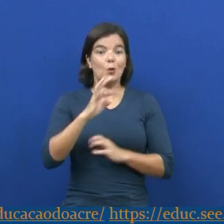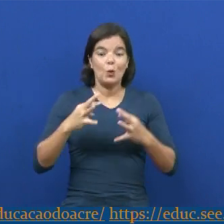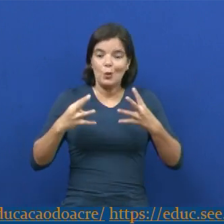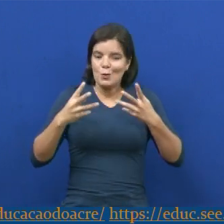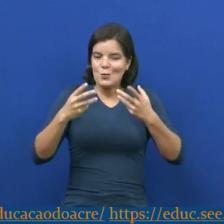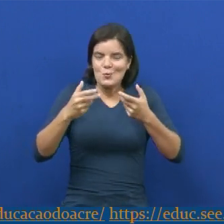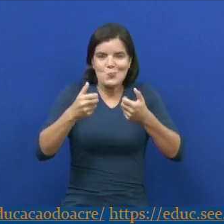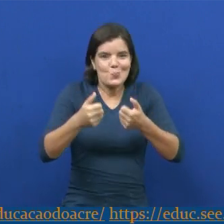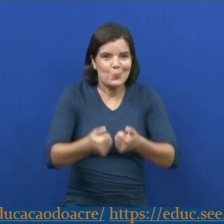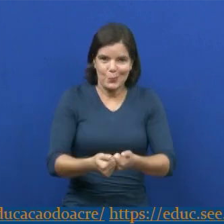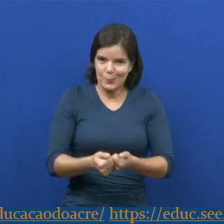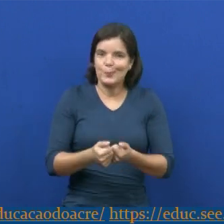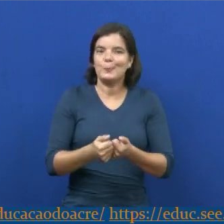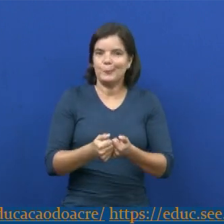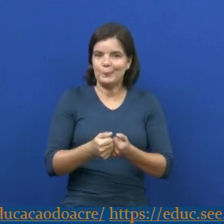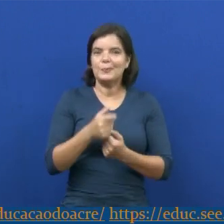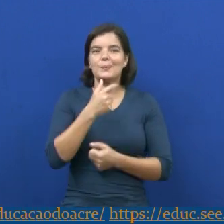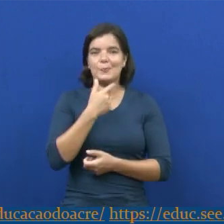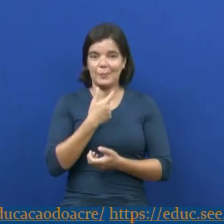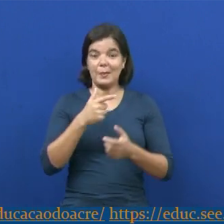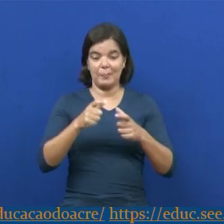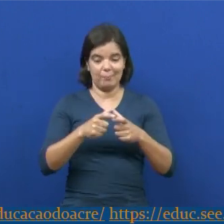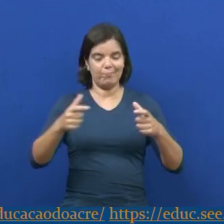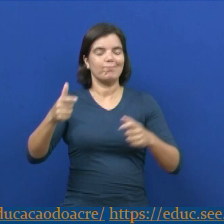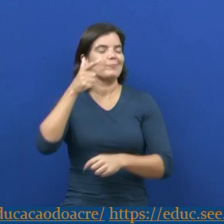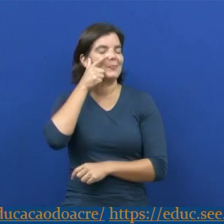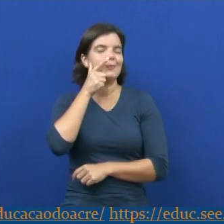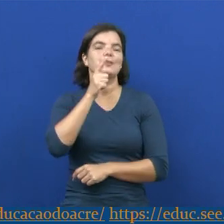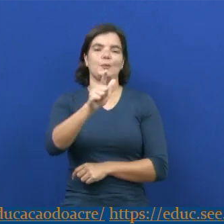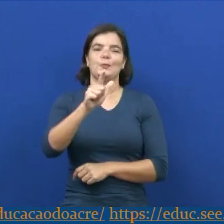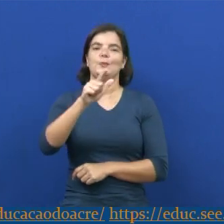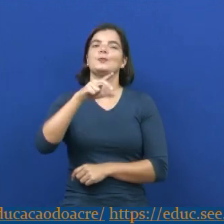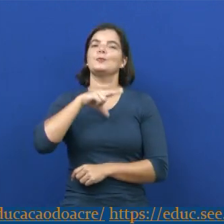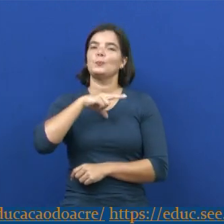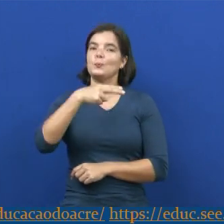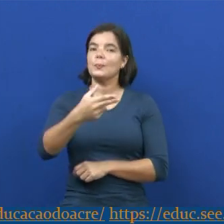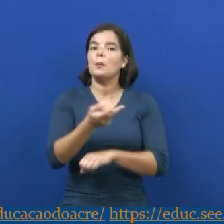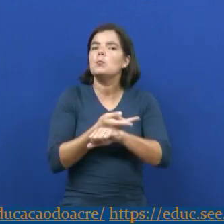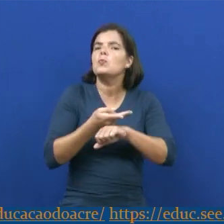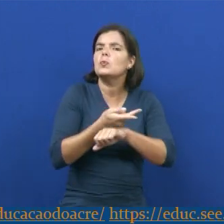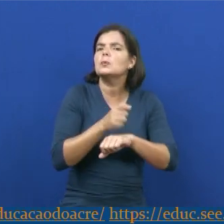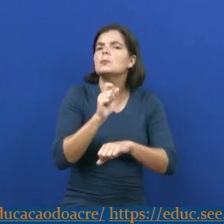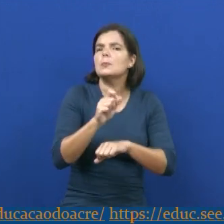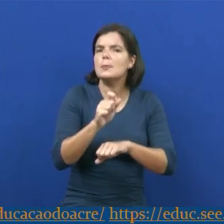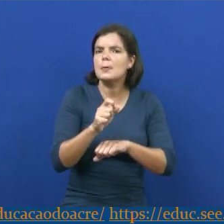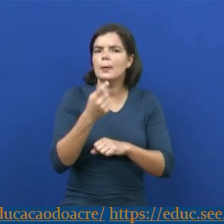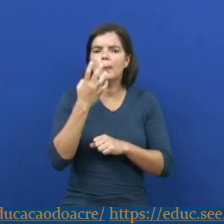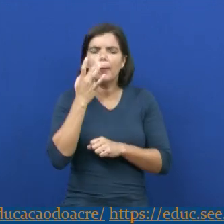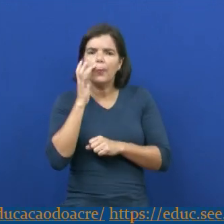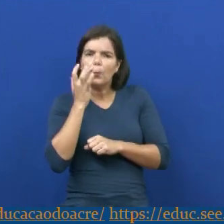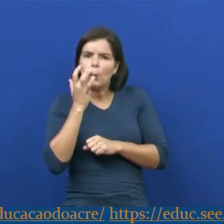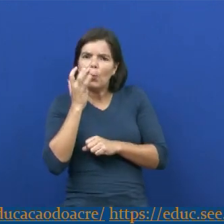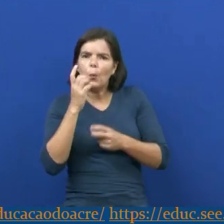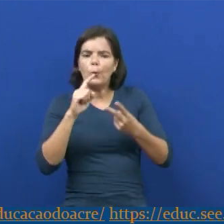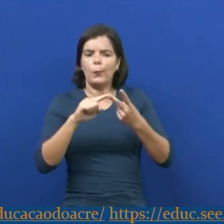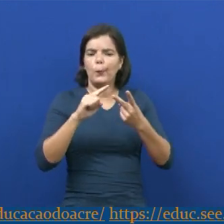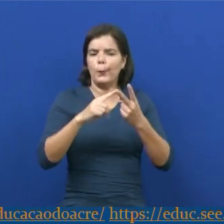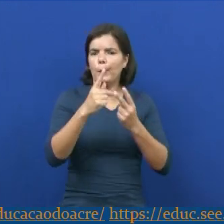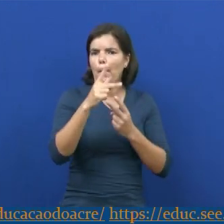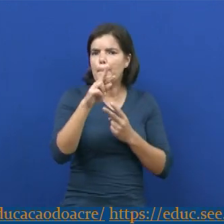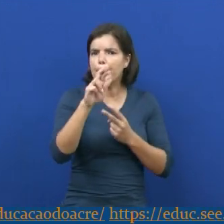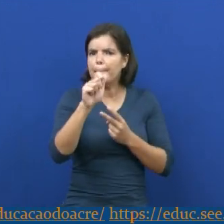continente americano, que foram as maiores conquistas dos espanhóis. Em busca de quê? Metalismo, ouro, prata,